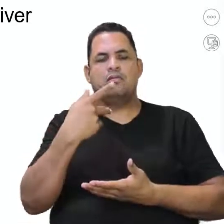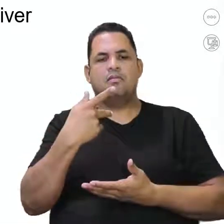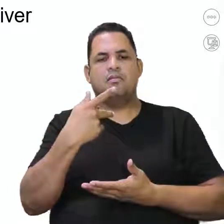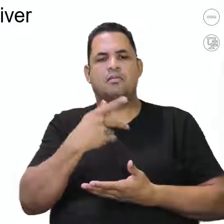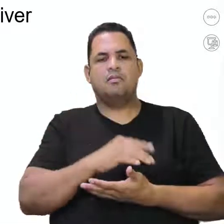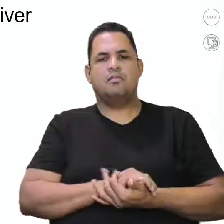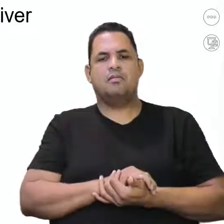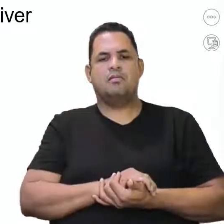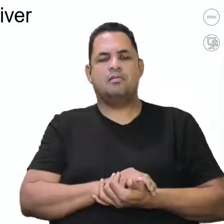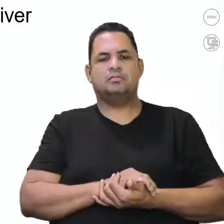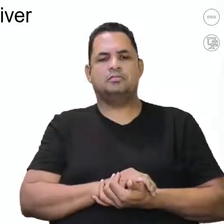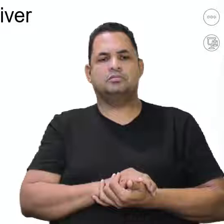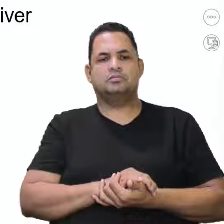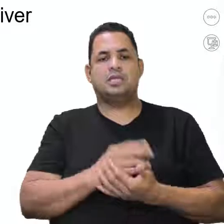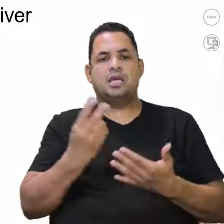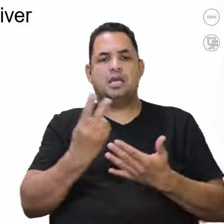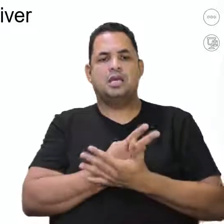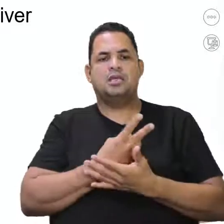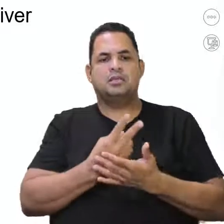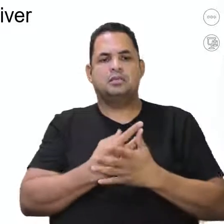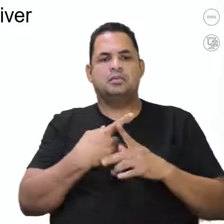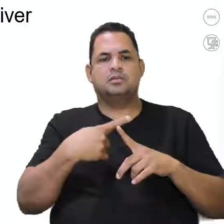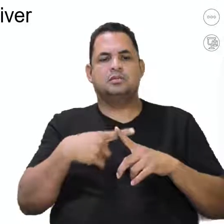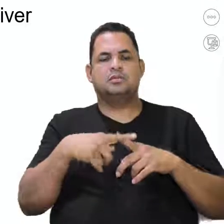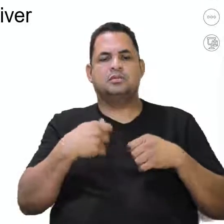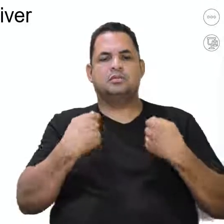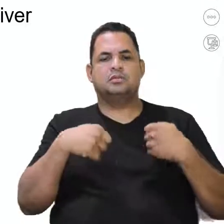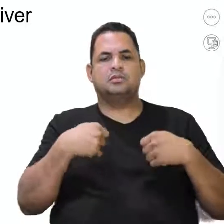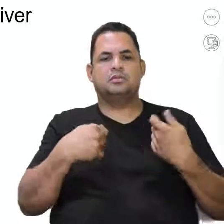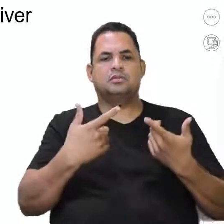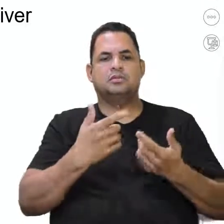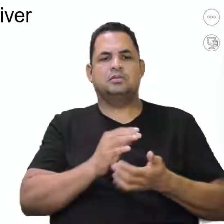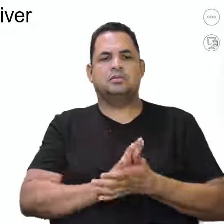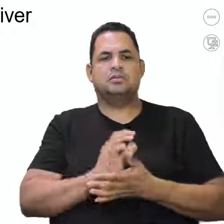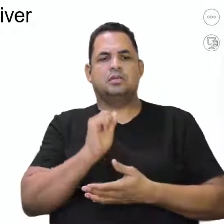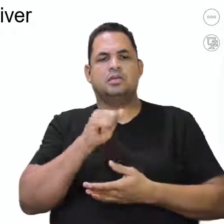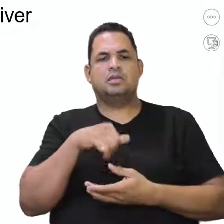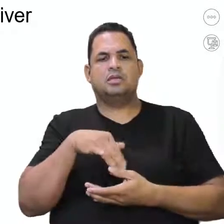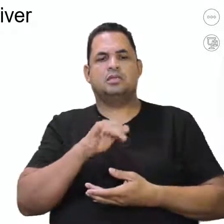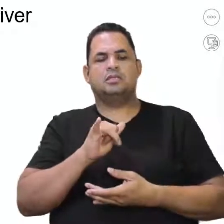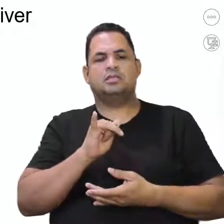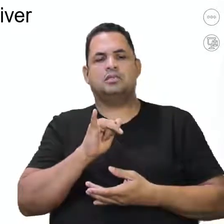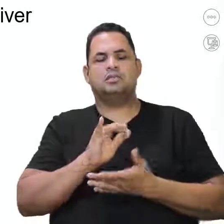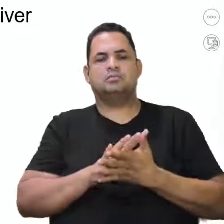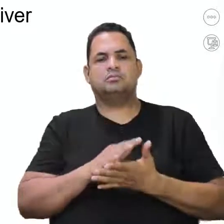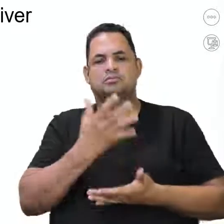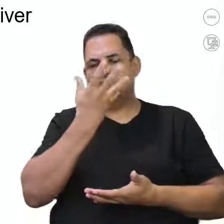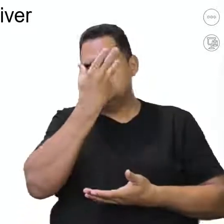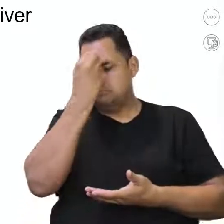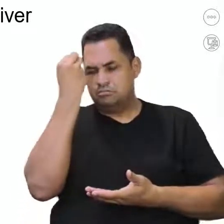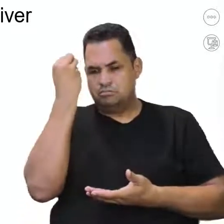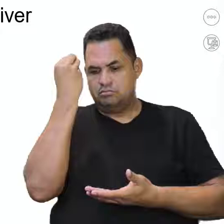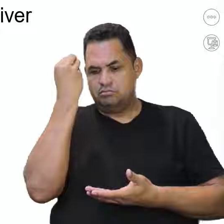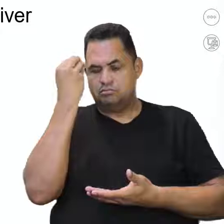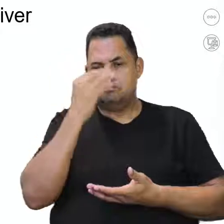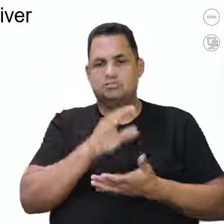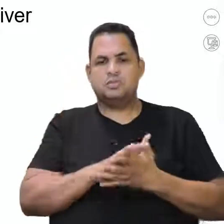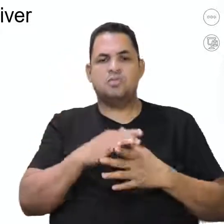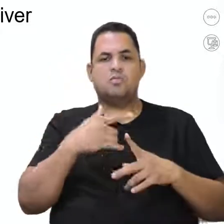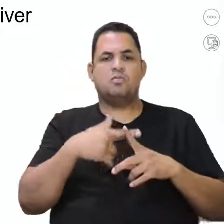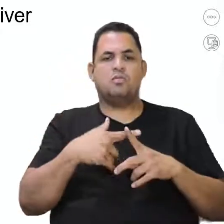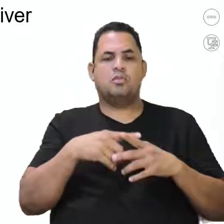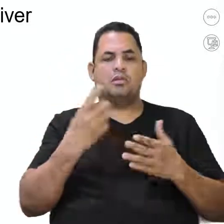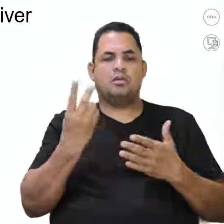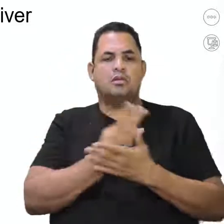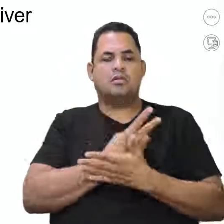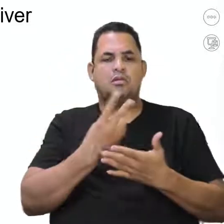be worried. Isso estaria errado. Por isso que eu preciso usar o an. Então, nunca se esqueça. Isso aqui, às vezes, é um motivo de